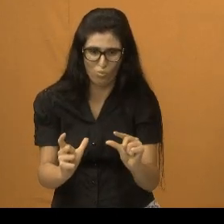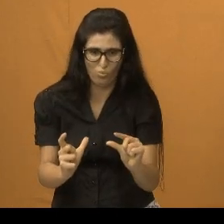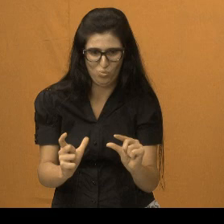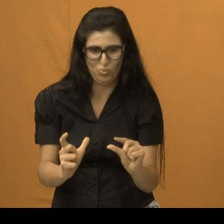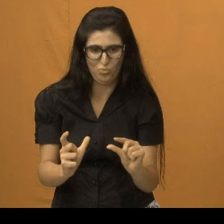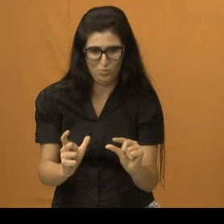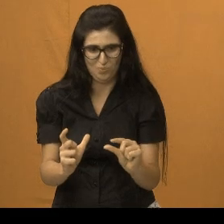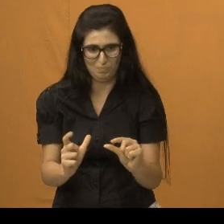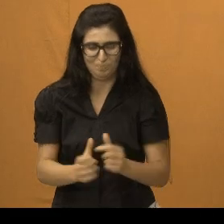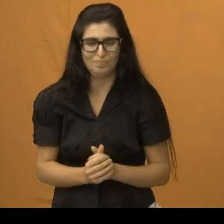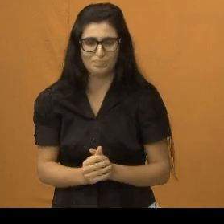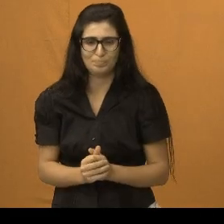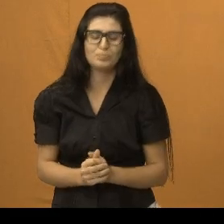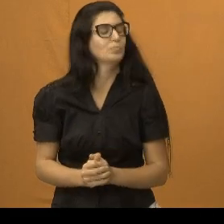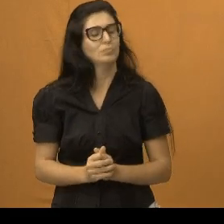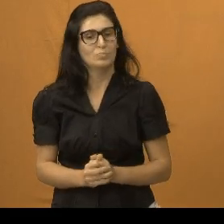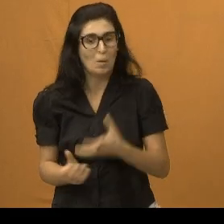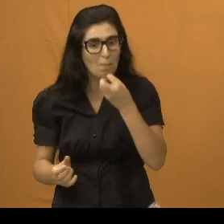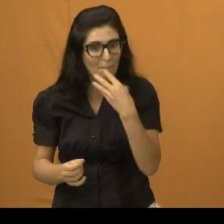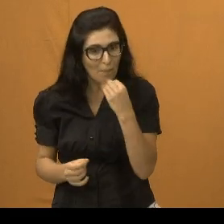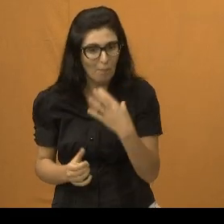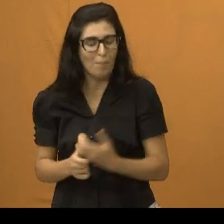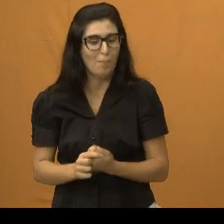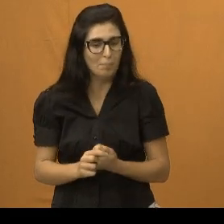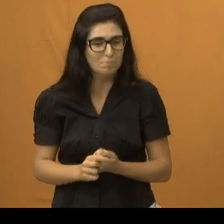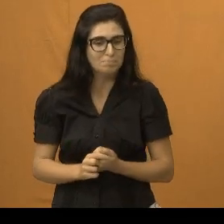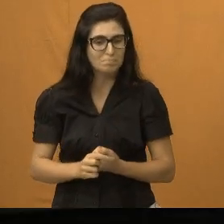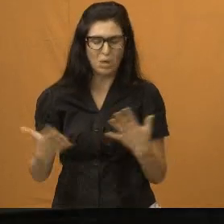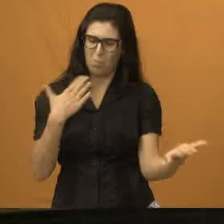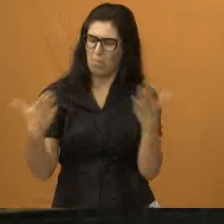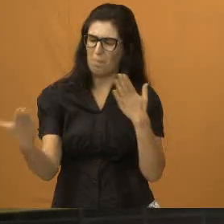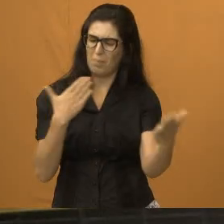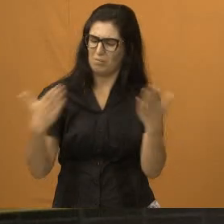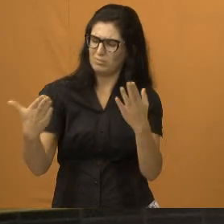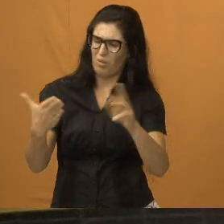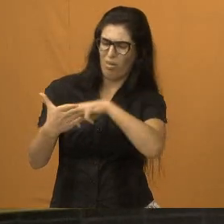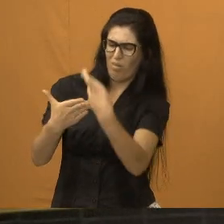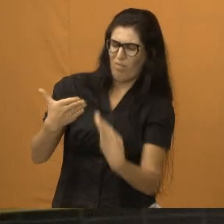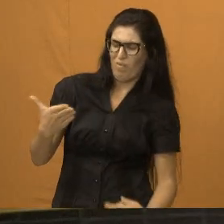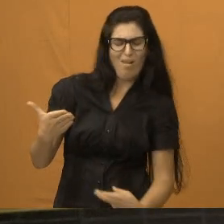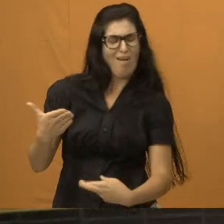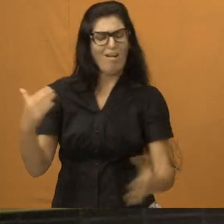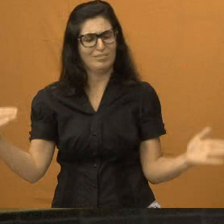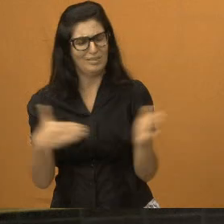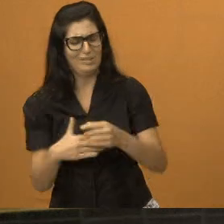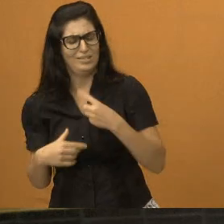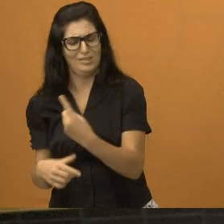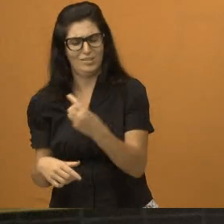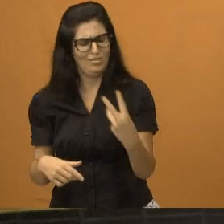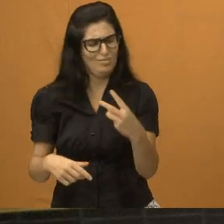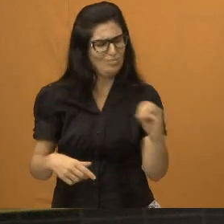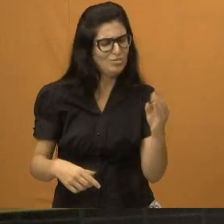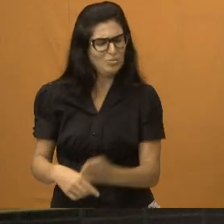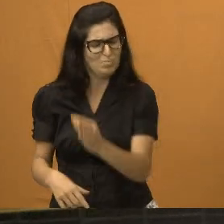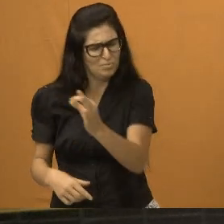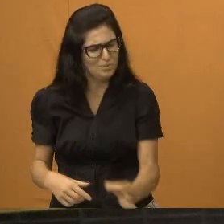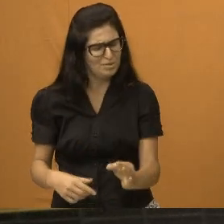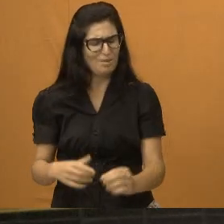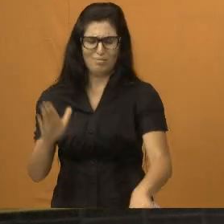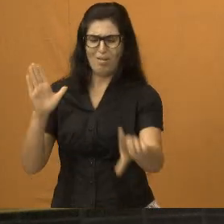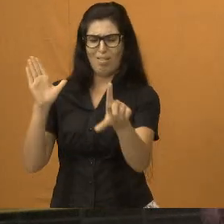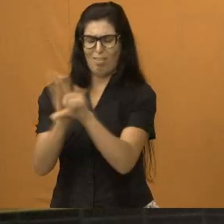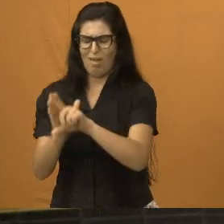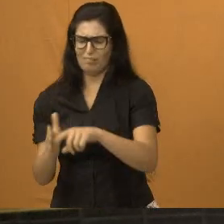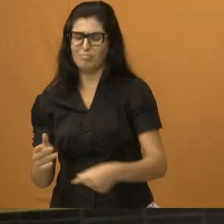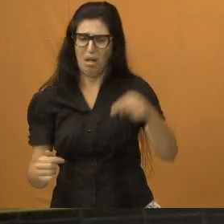dívida muito aquém do que a própria receita corrente líquida ela ofere, que é até 120% de comprometimento, de acordo com a lei.